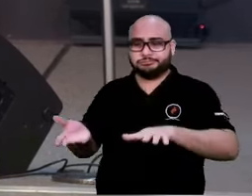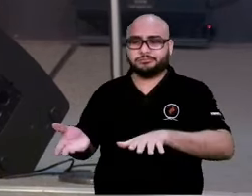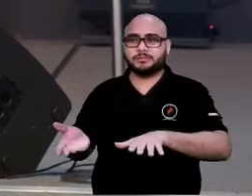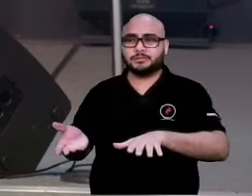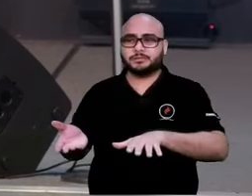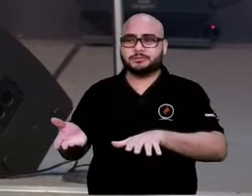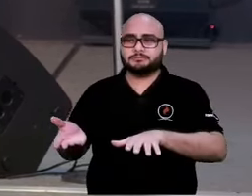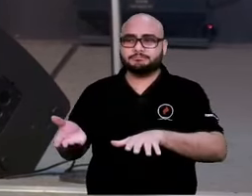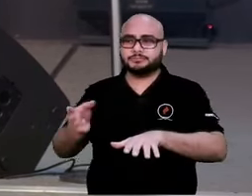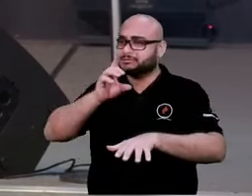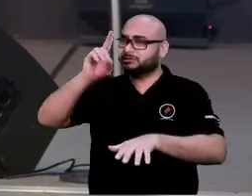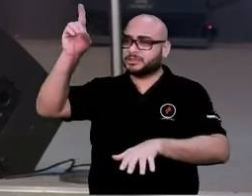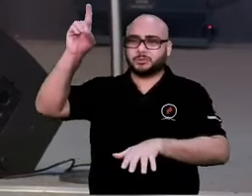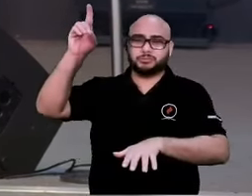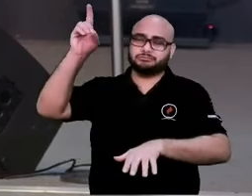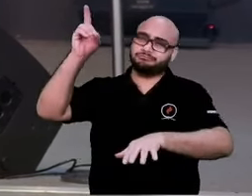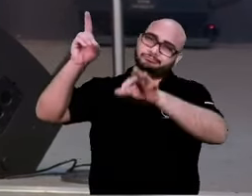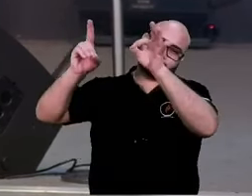mas Ele é.